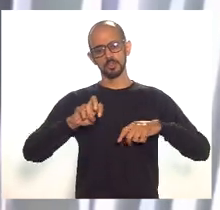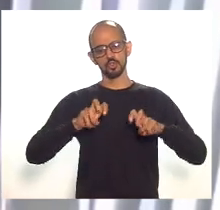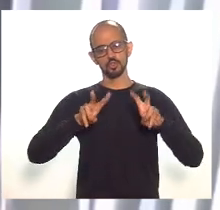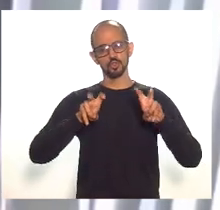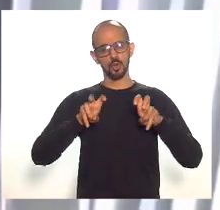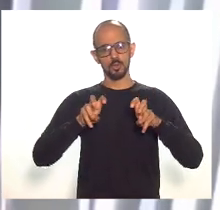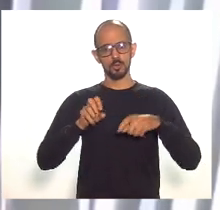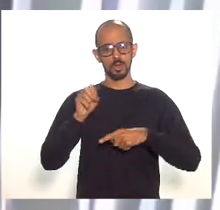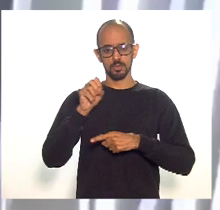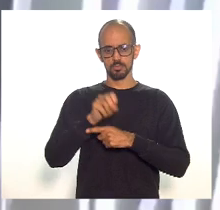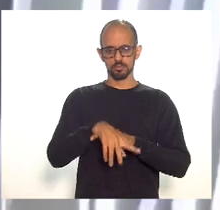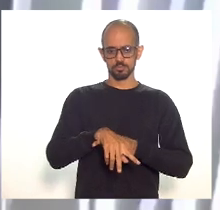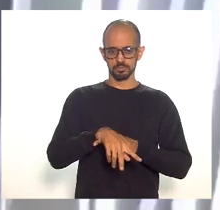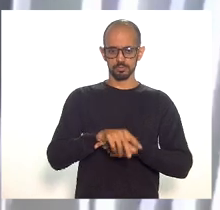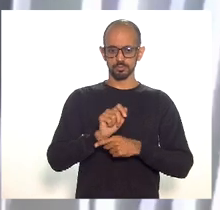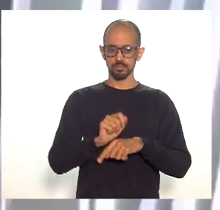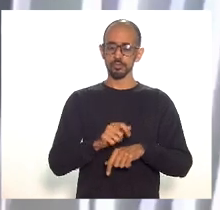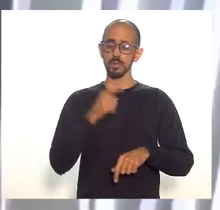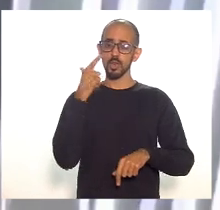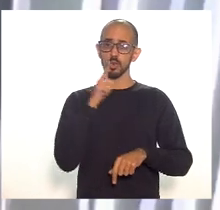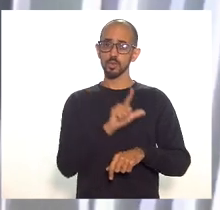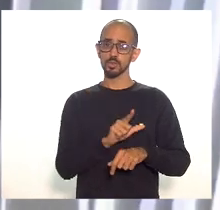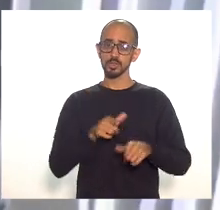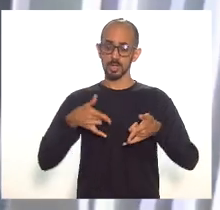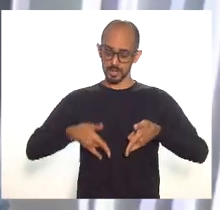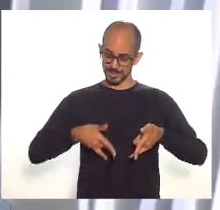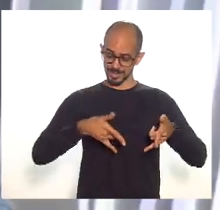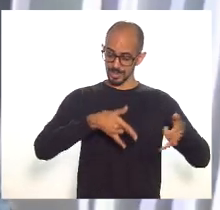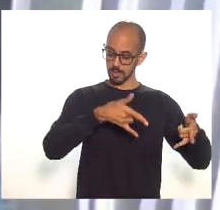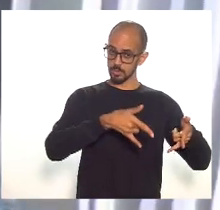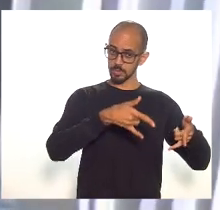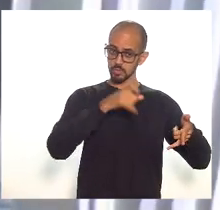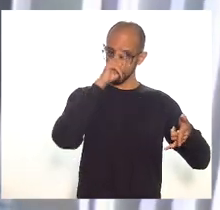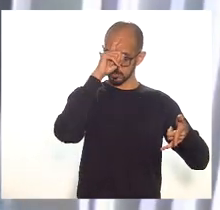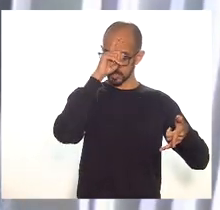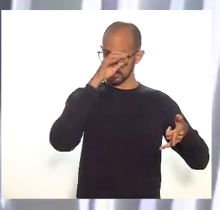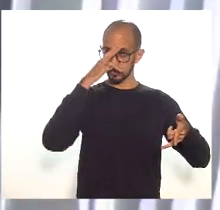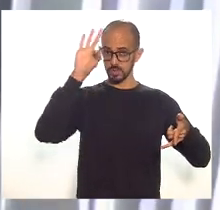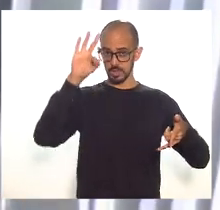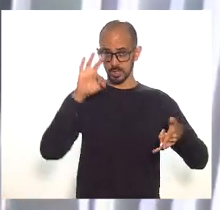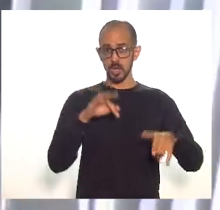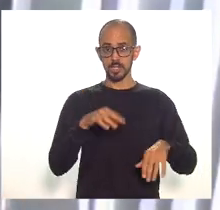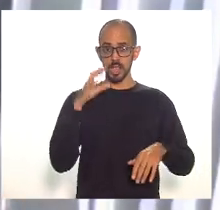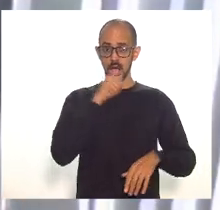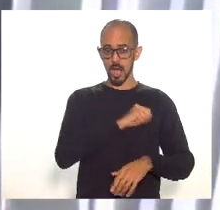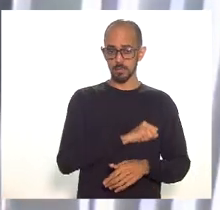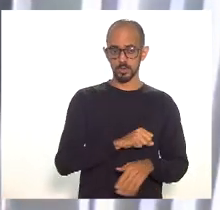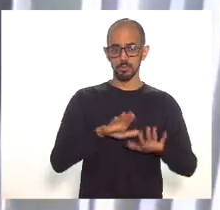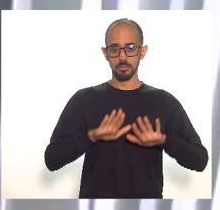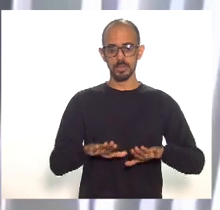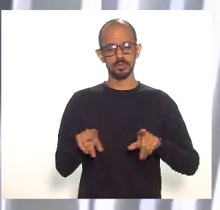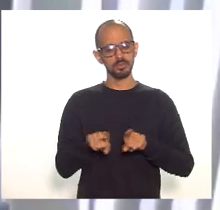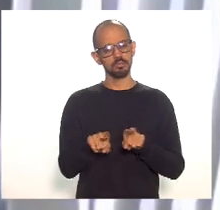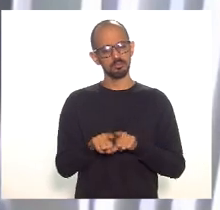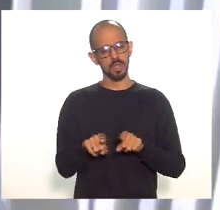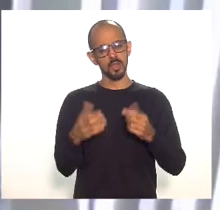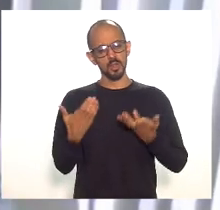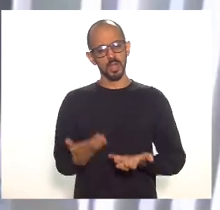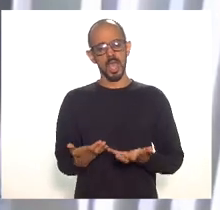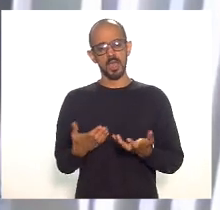de pessoal para que sejam reativados os leitos federais aqui no Rio de Janeiro, mas eu quero